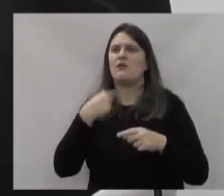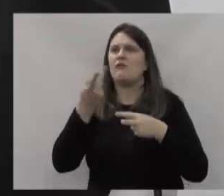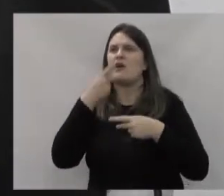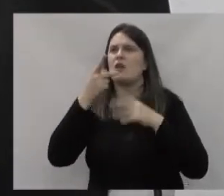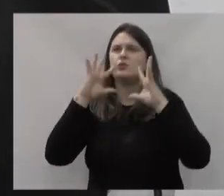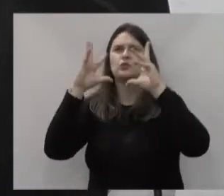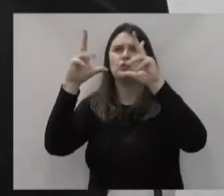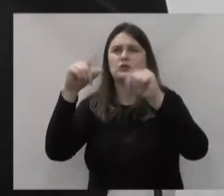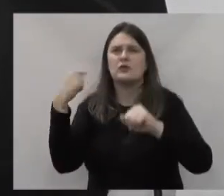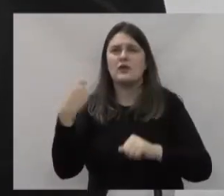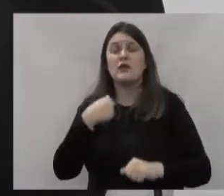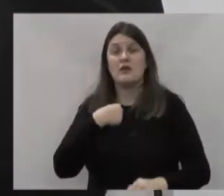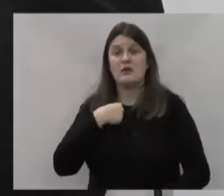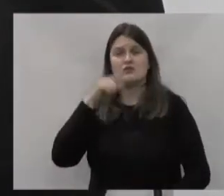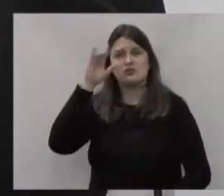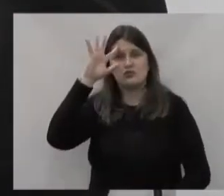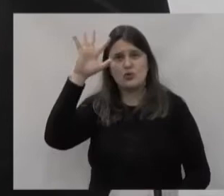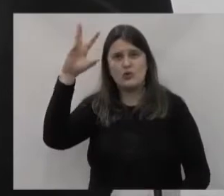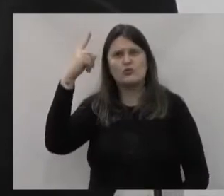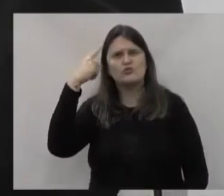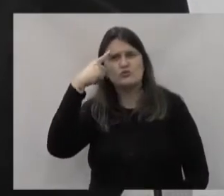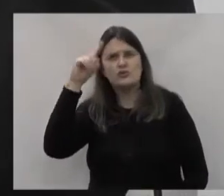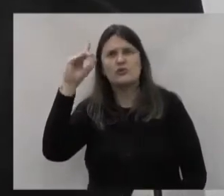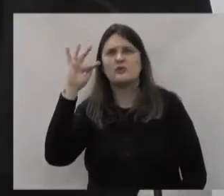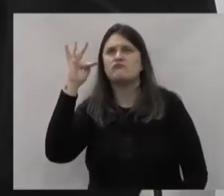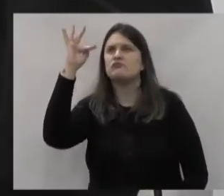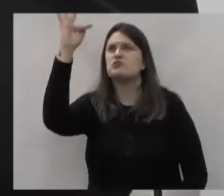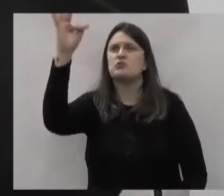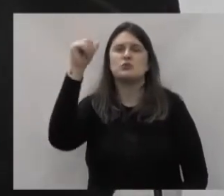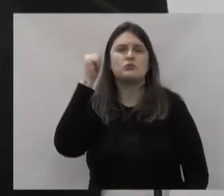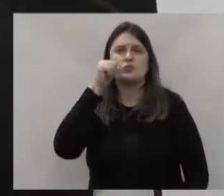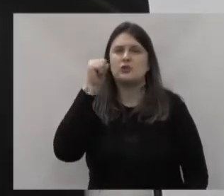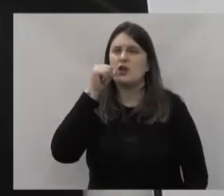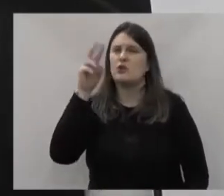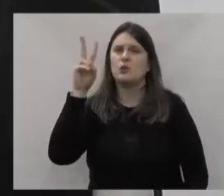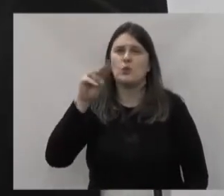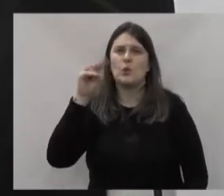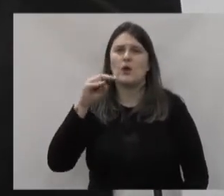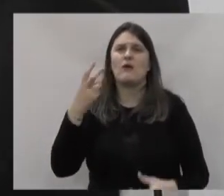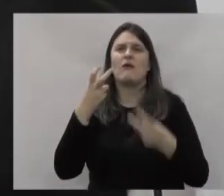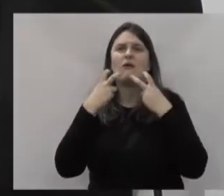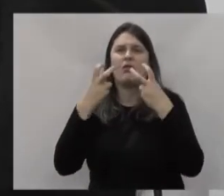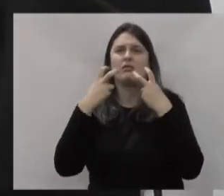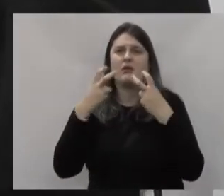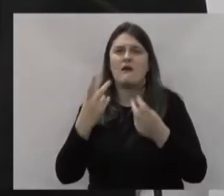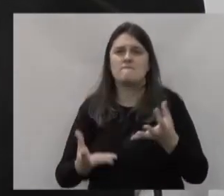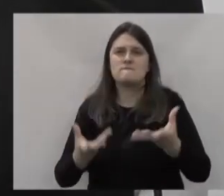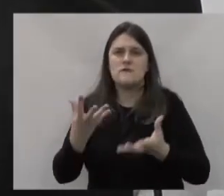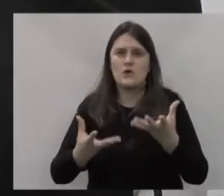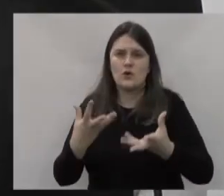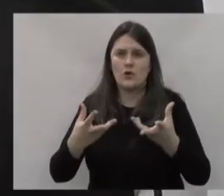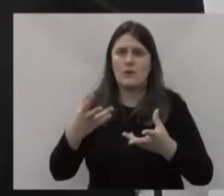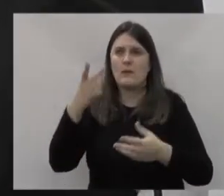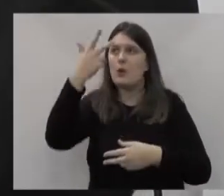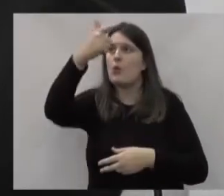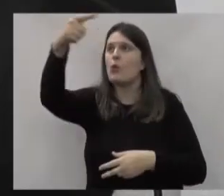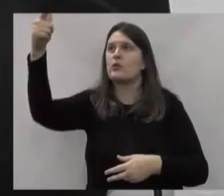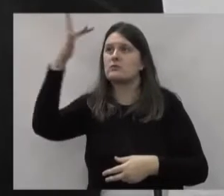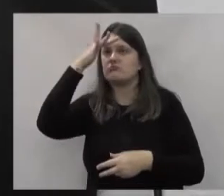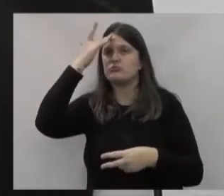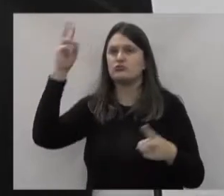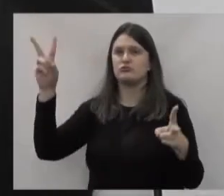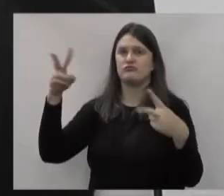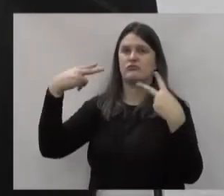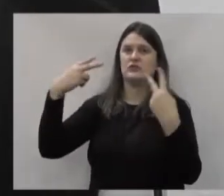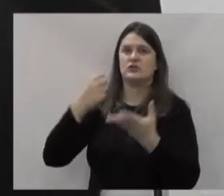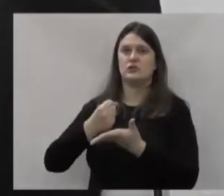vocês, é que eu tenho um sonho que, um dia, nenhuma mulher que seja agredida precisa gritar fogo para realmente ser vista. Muito mais